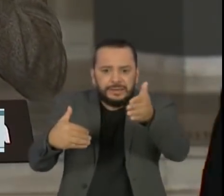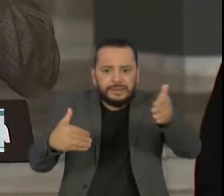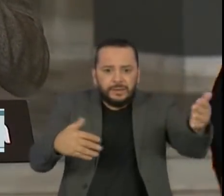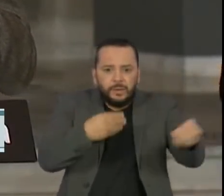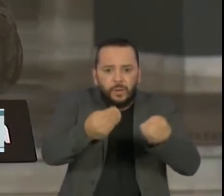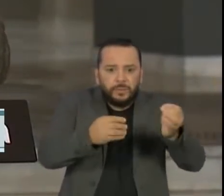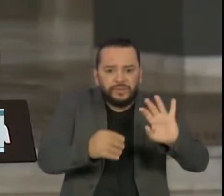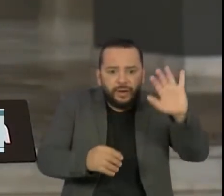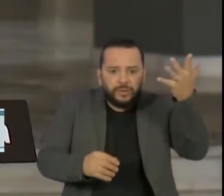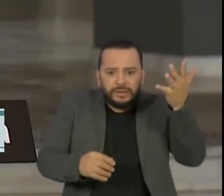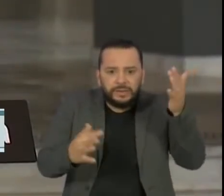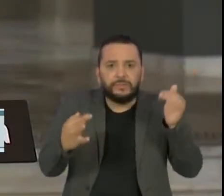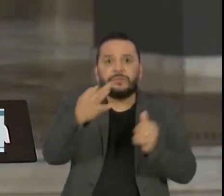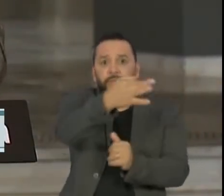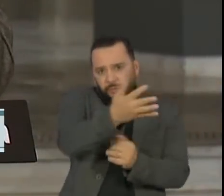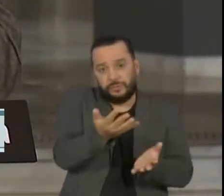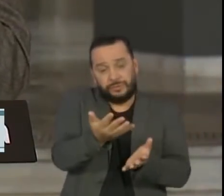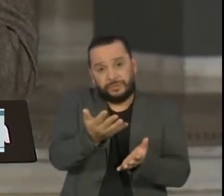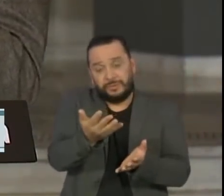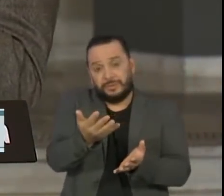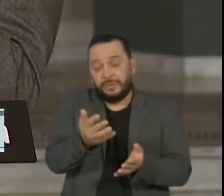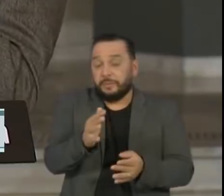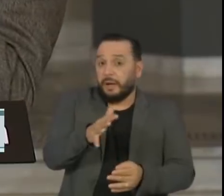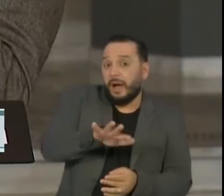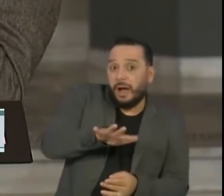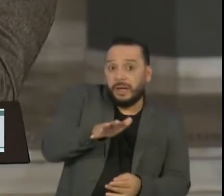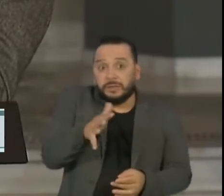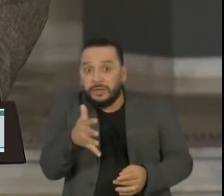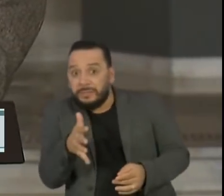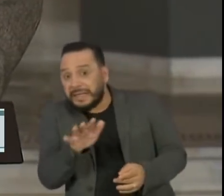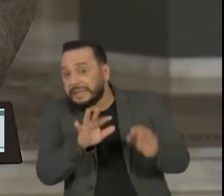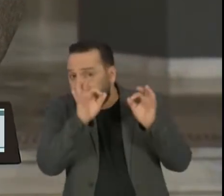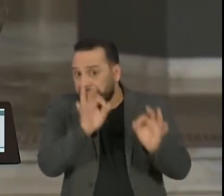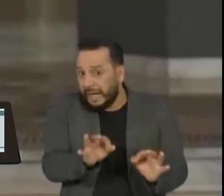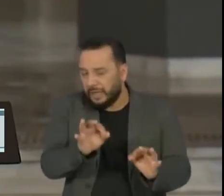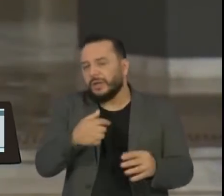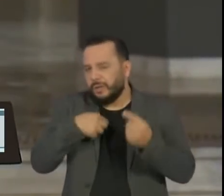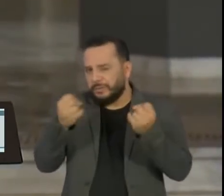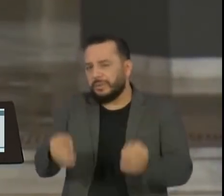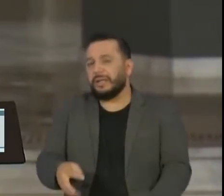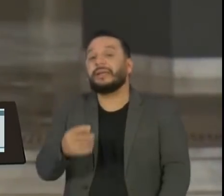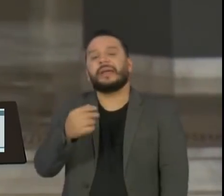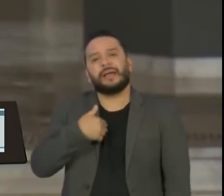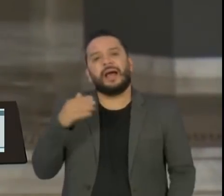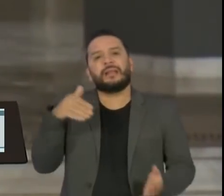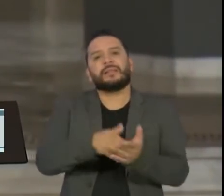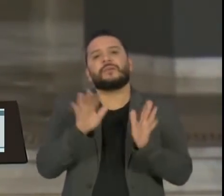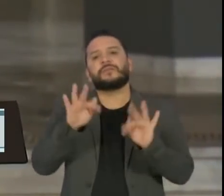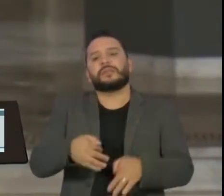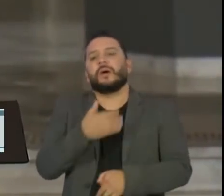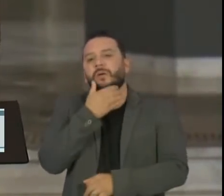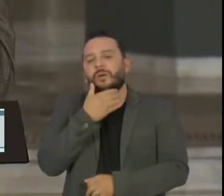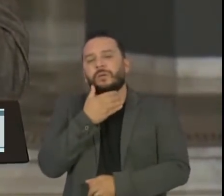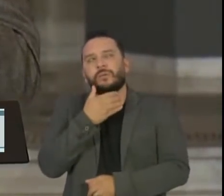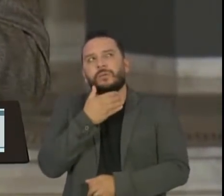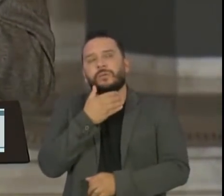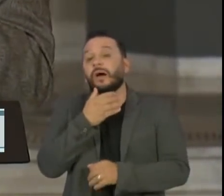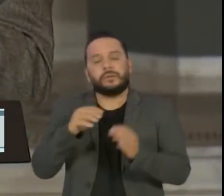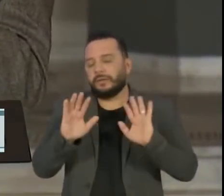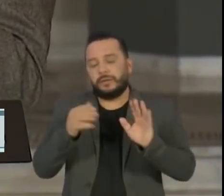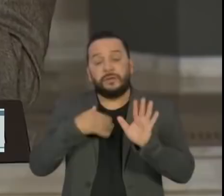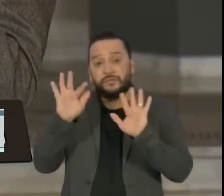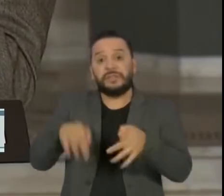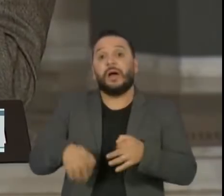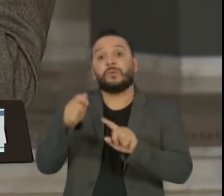anterior, cheguei até a comentar que poderia ocorrer 20 mil óbitos no final do mês. Como